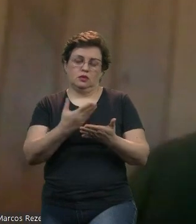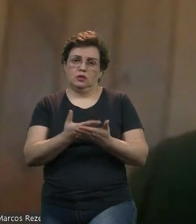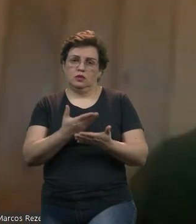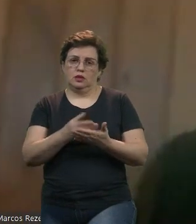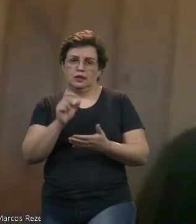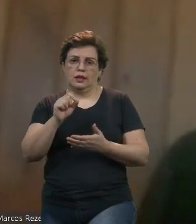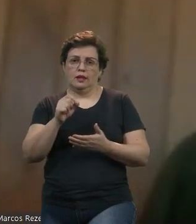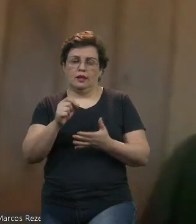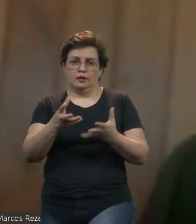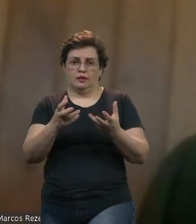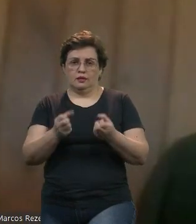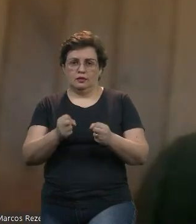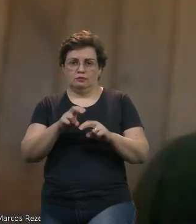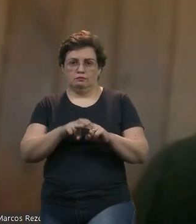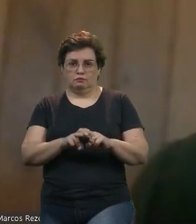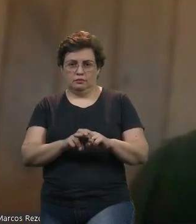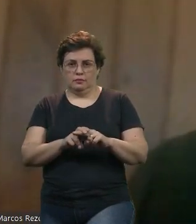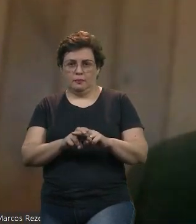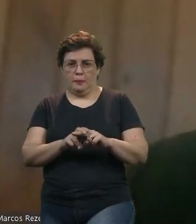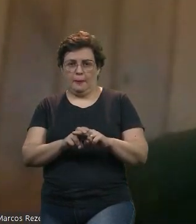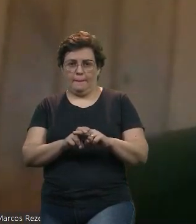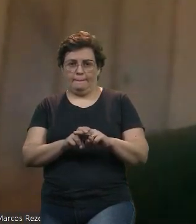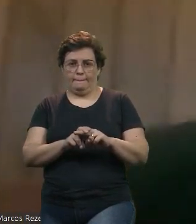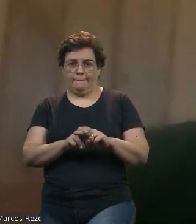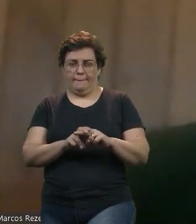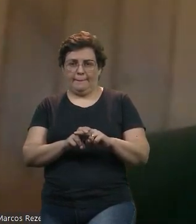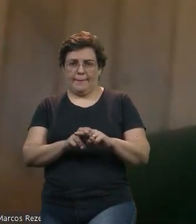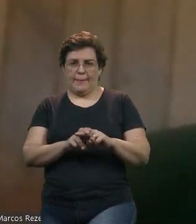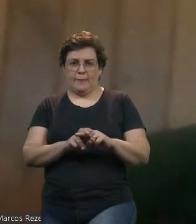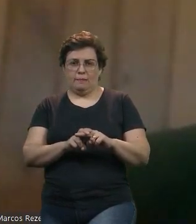que forem favoráveis ao projeto de lei número